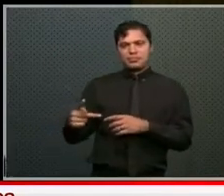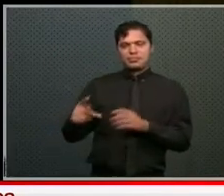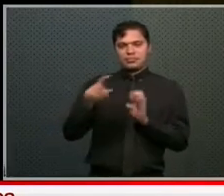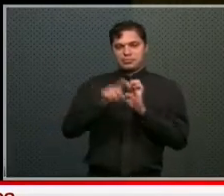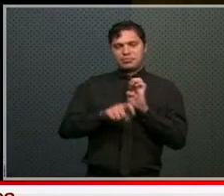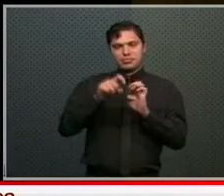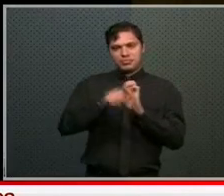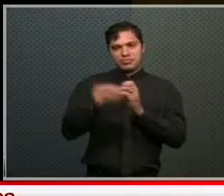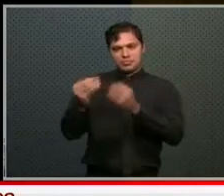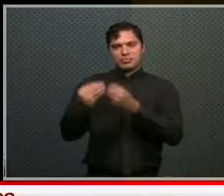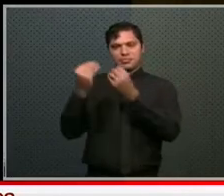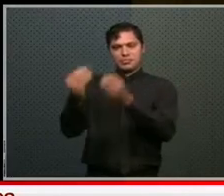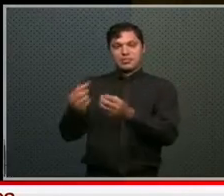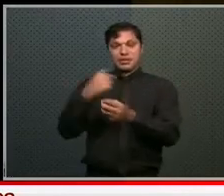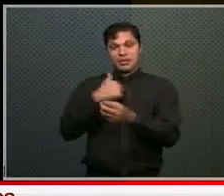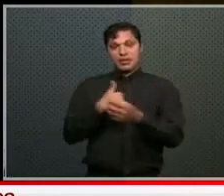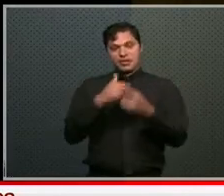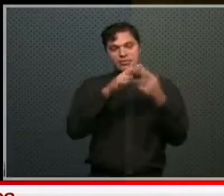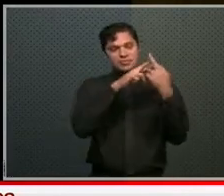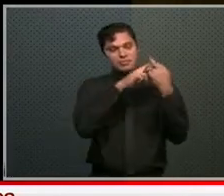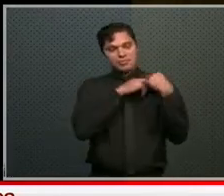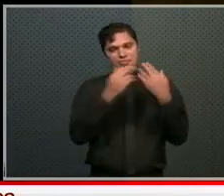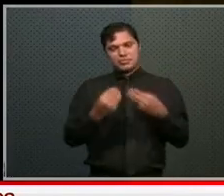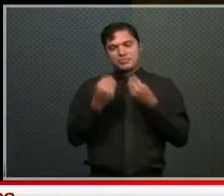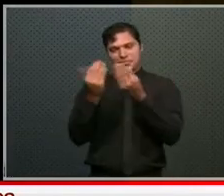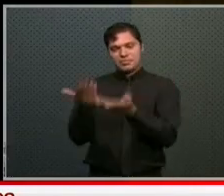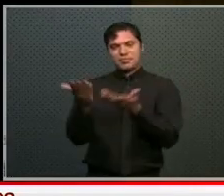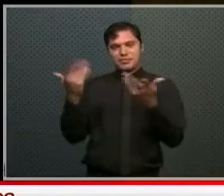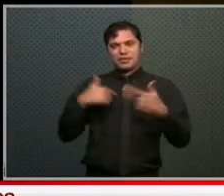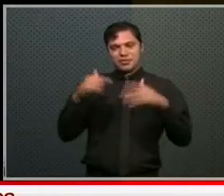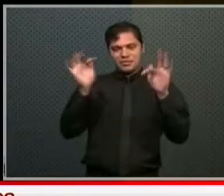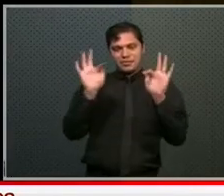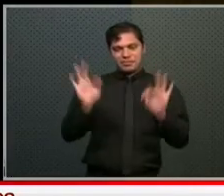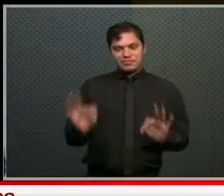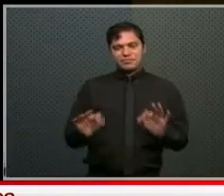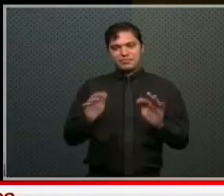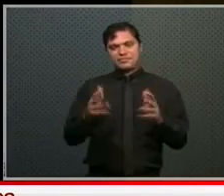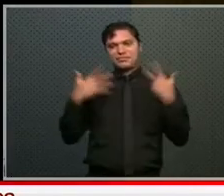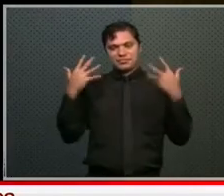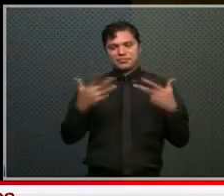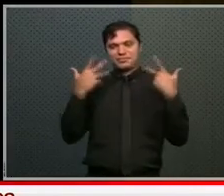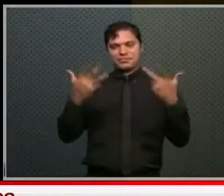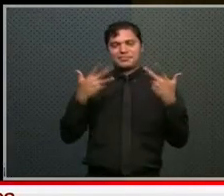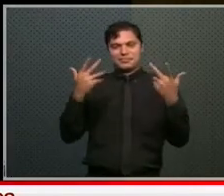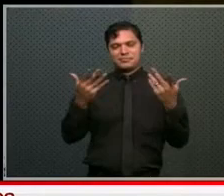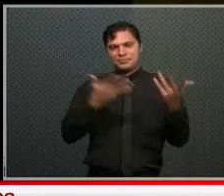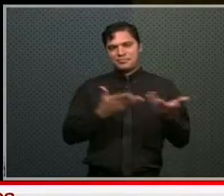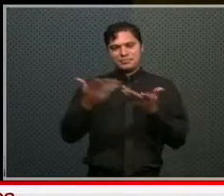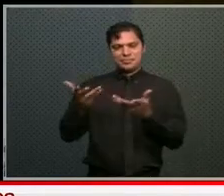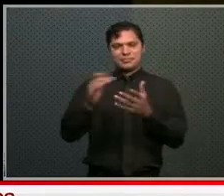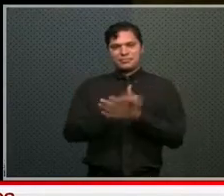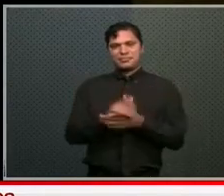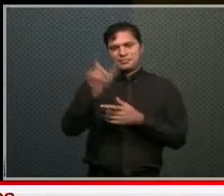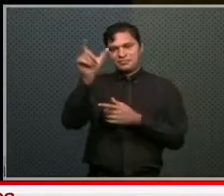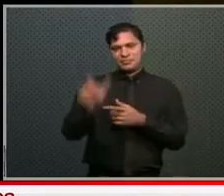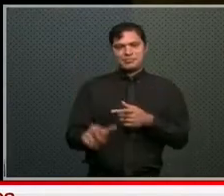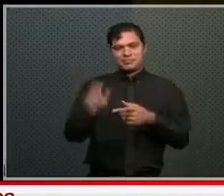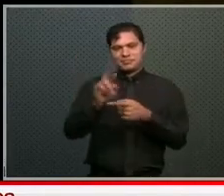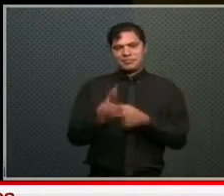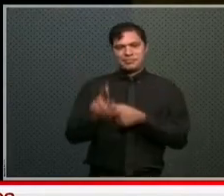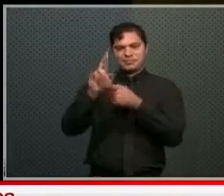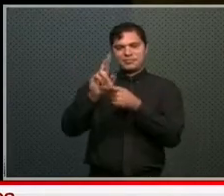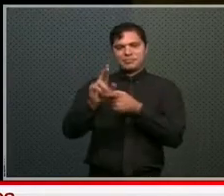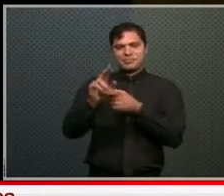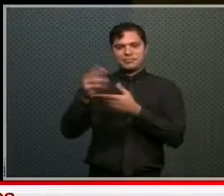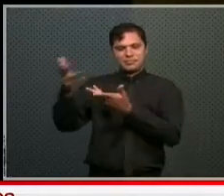ele eu fiquei com essa Mega responsabilidade e farei com muita alegria adulta com muita felicidade você representa o que nós